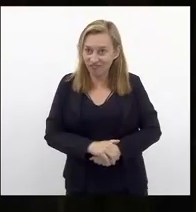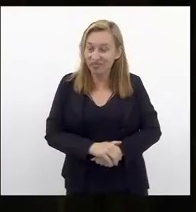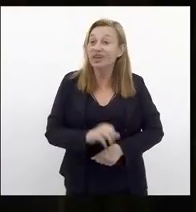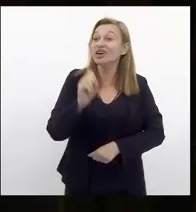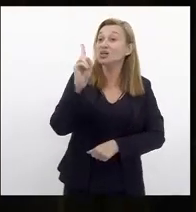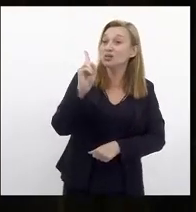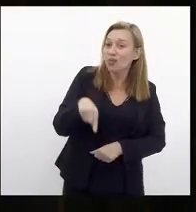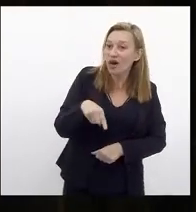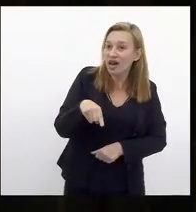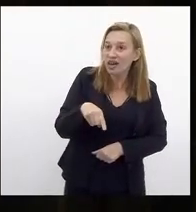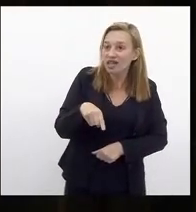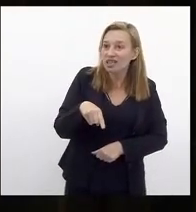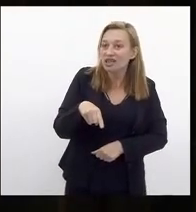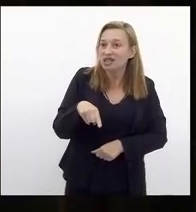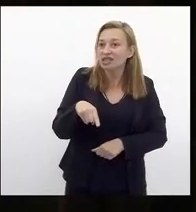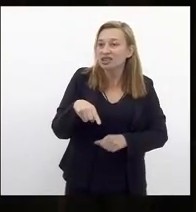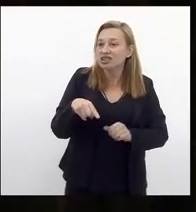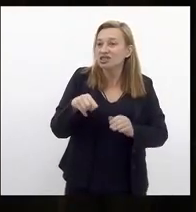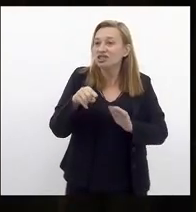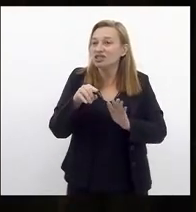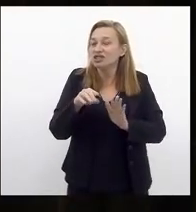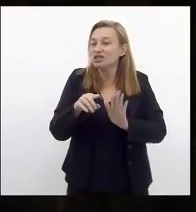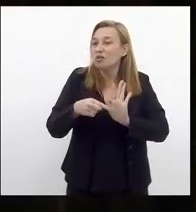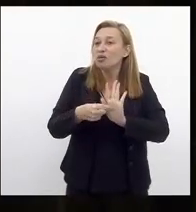Oi liga para mim liga